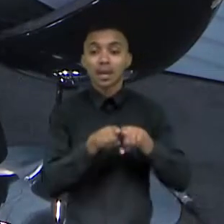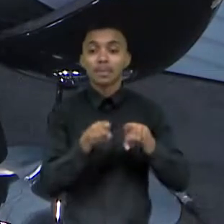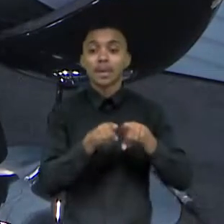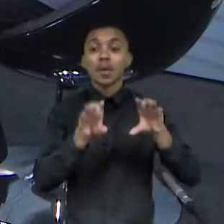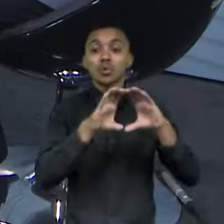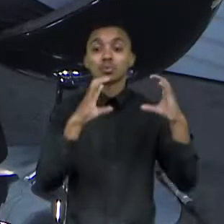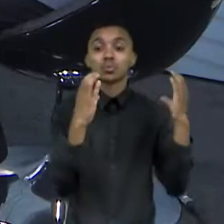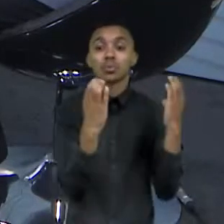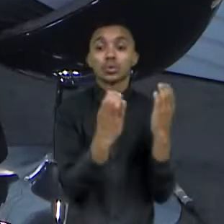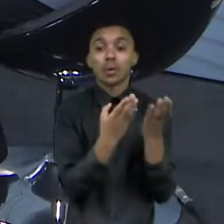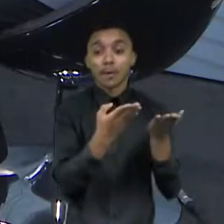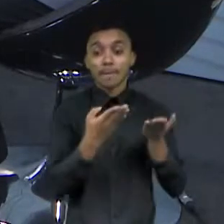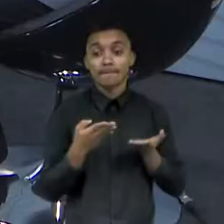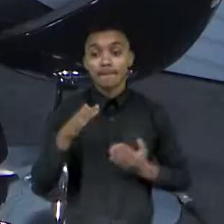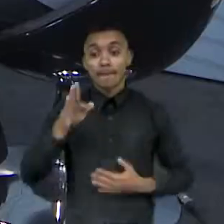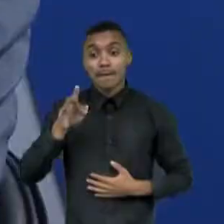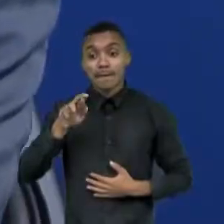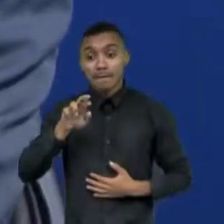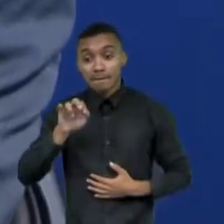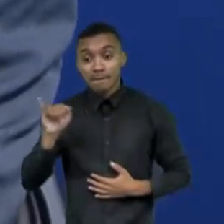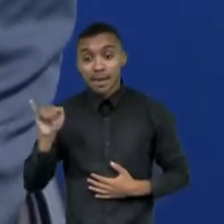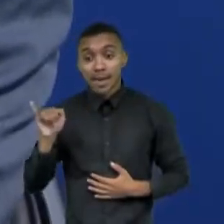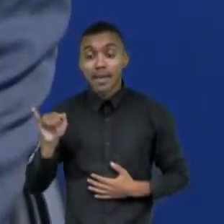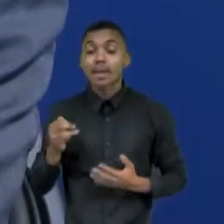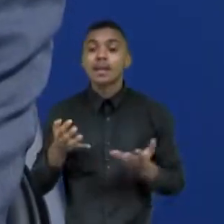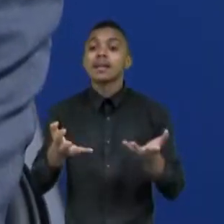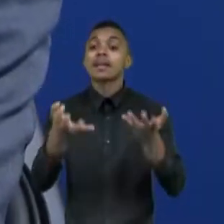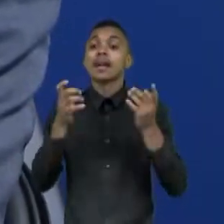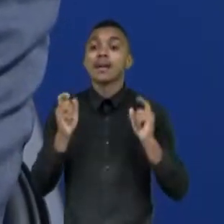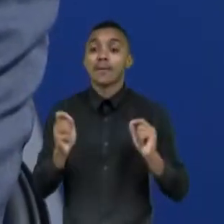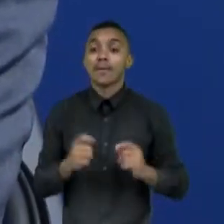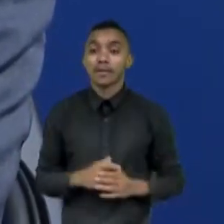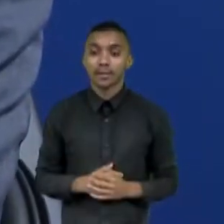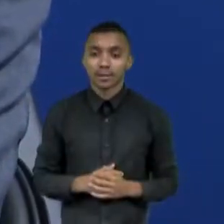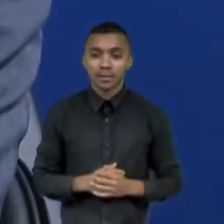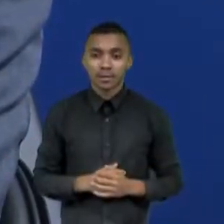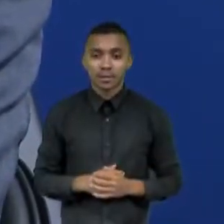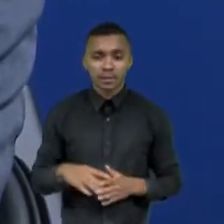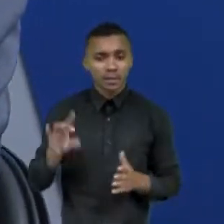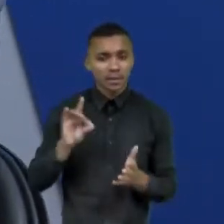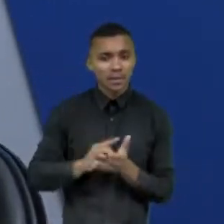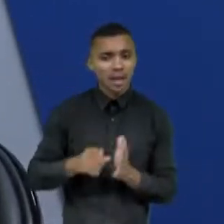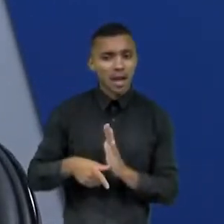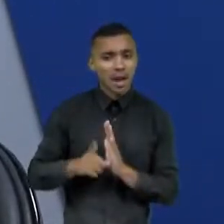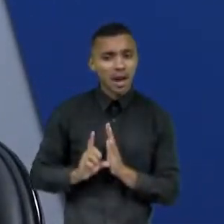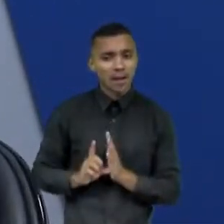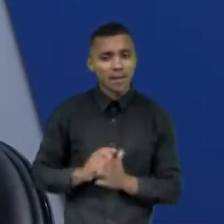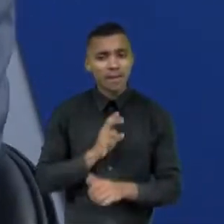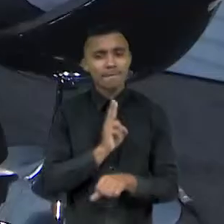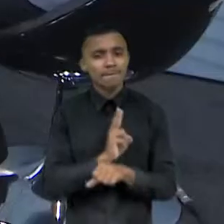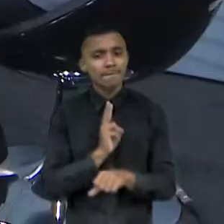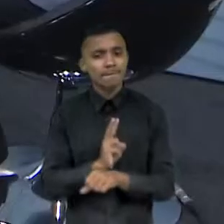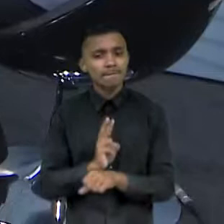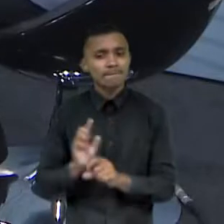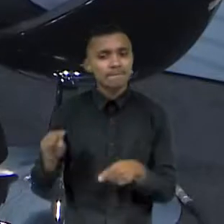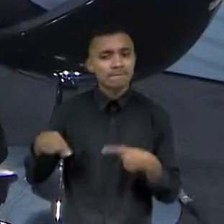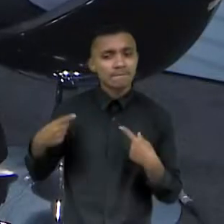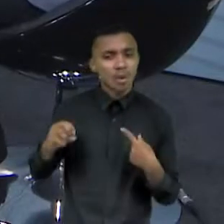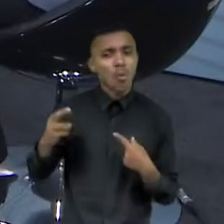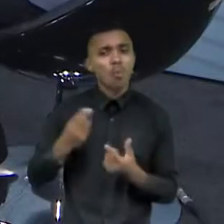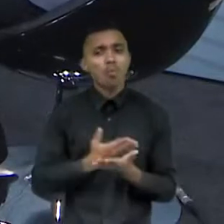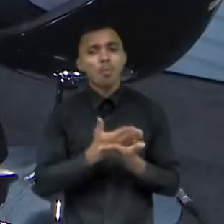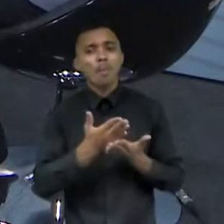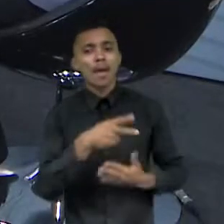Tito, ele espera ser, digamos assim, provocado ou ele também age de ofício? Certo.